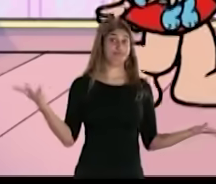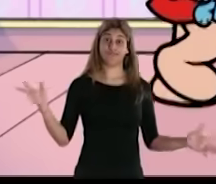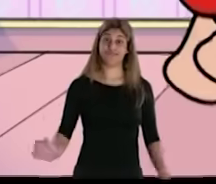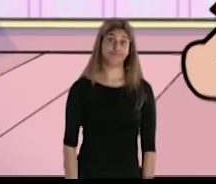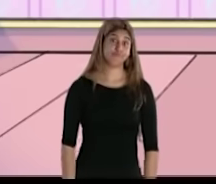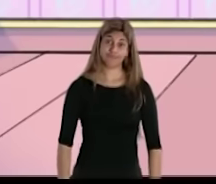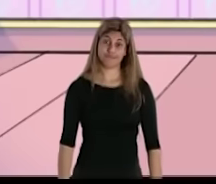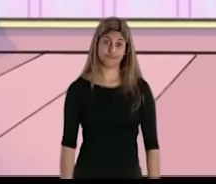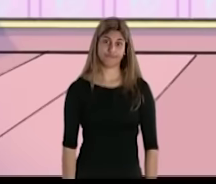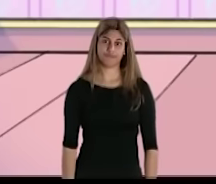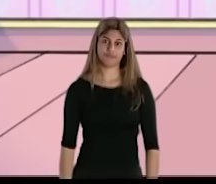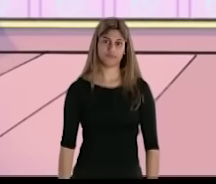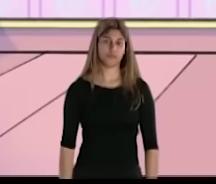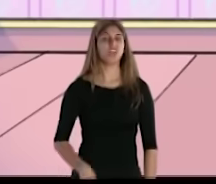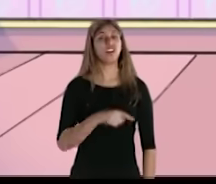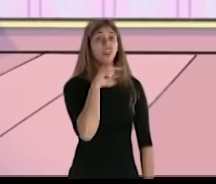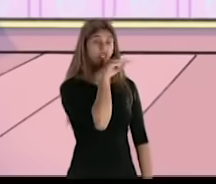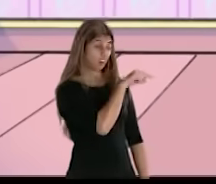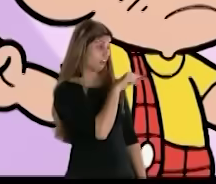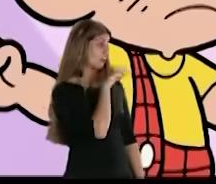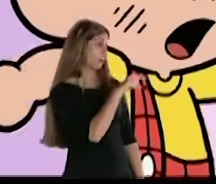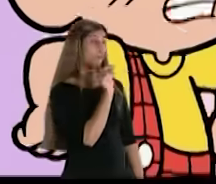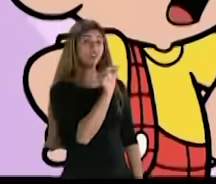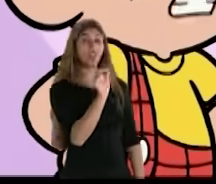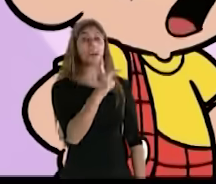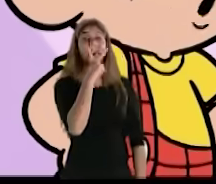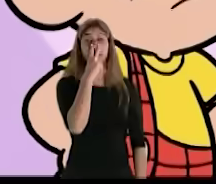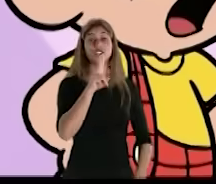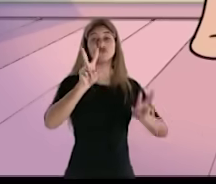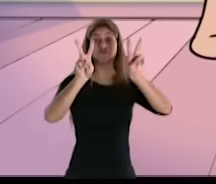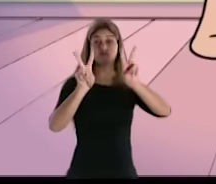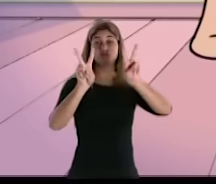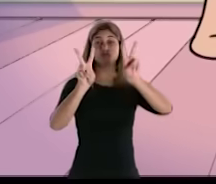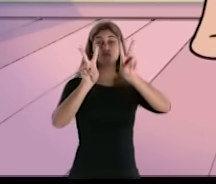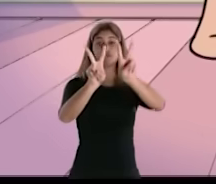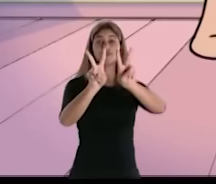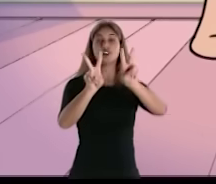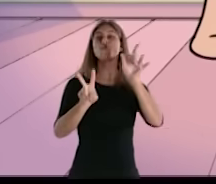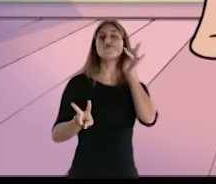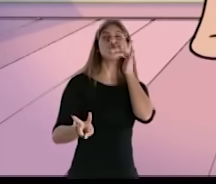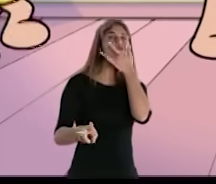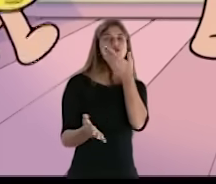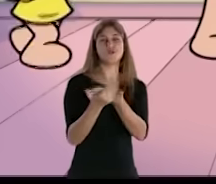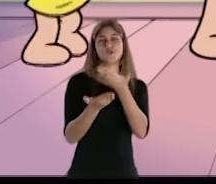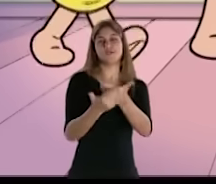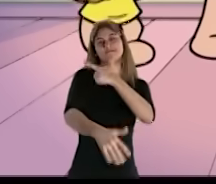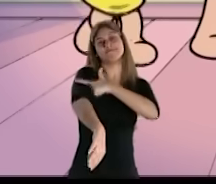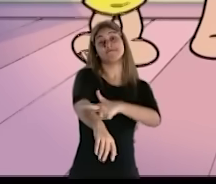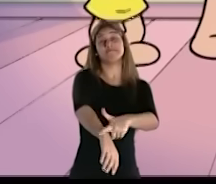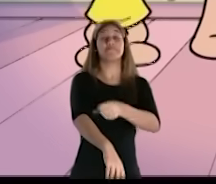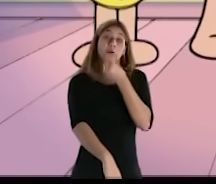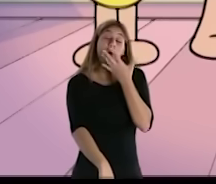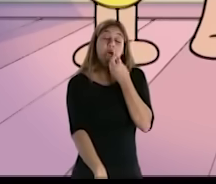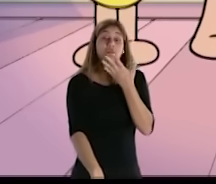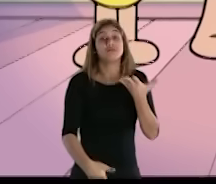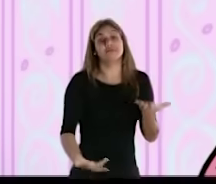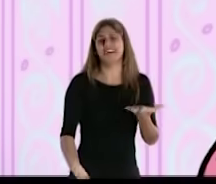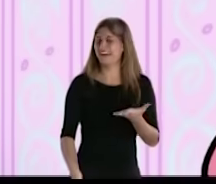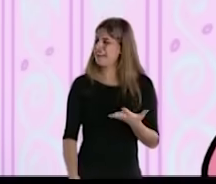Força da Mônica, claro. Ela acha que de dupla a aula fica mais interessante. Hum,